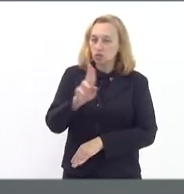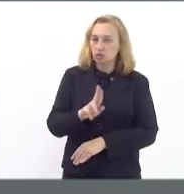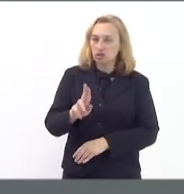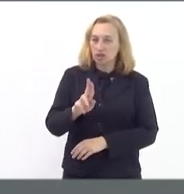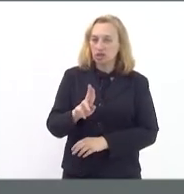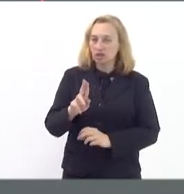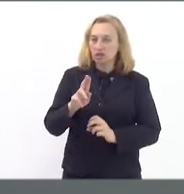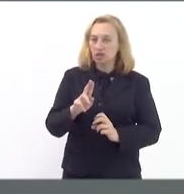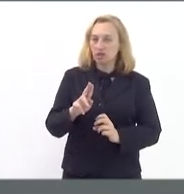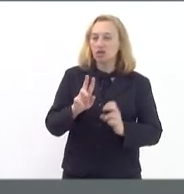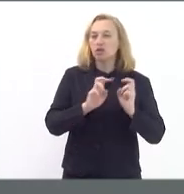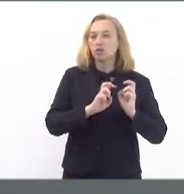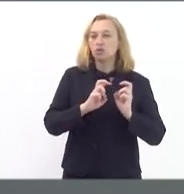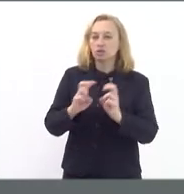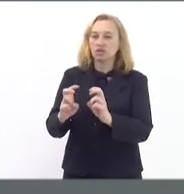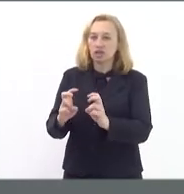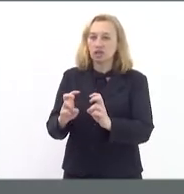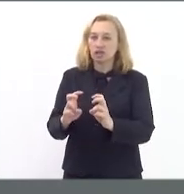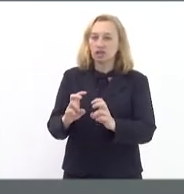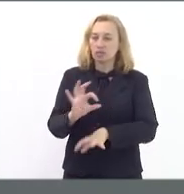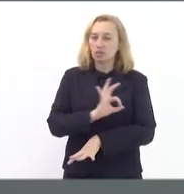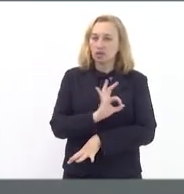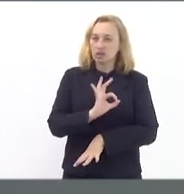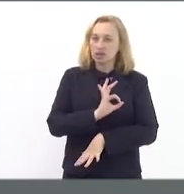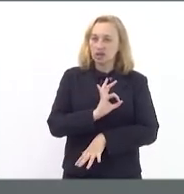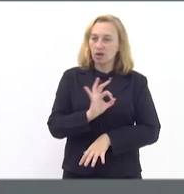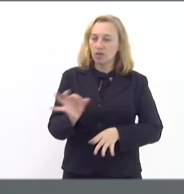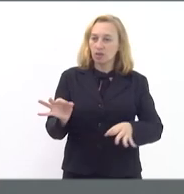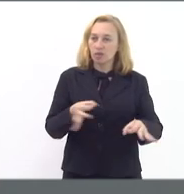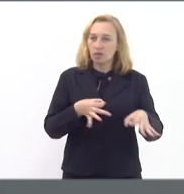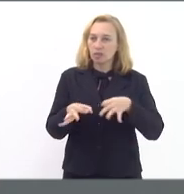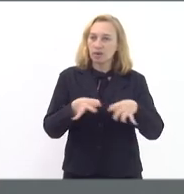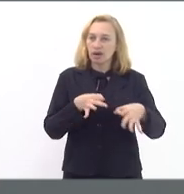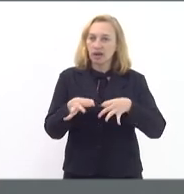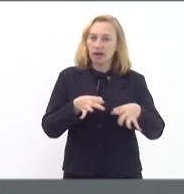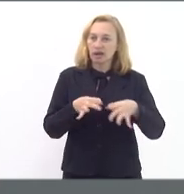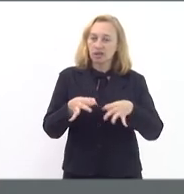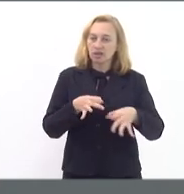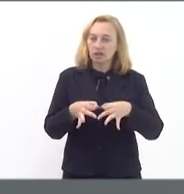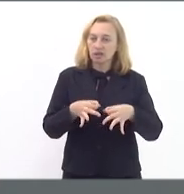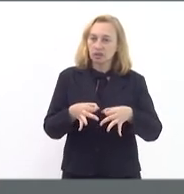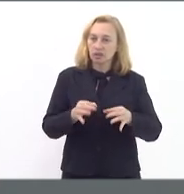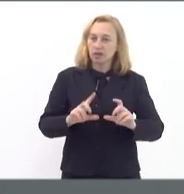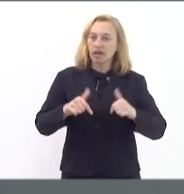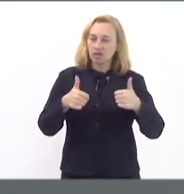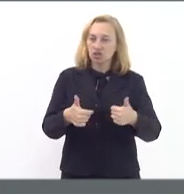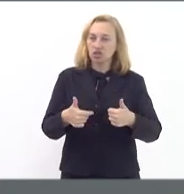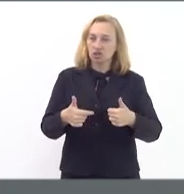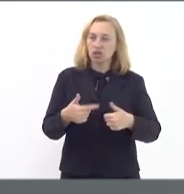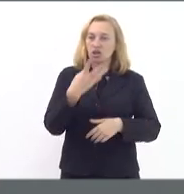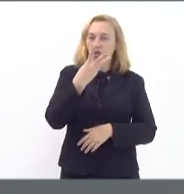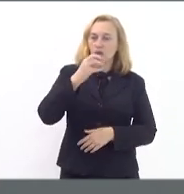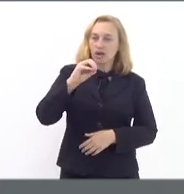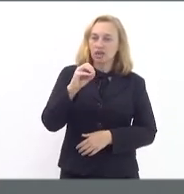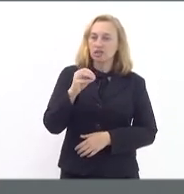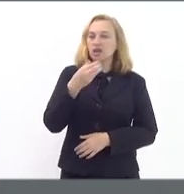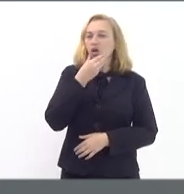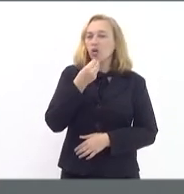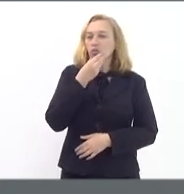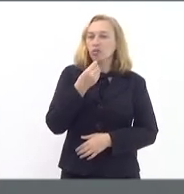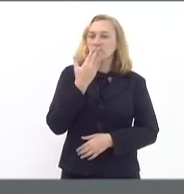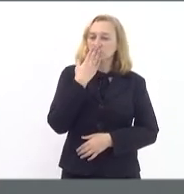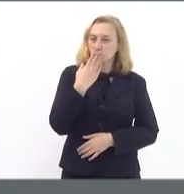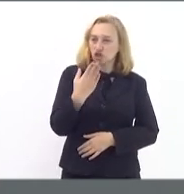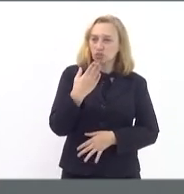malha Ferroviária nem plantamos o policiamento especial de jogo então tempo por volta de quarenta homens só para esse tipo de